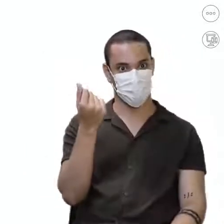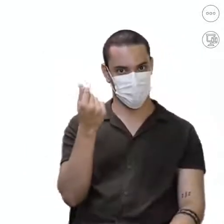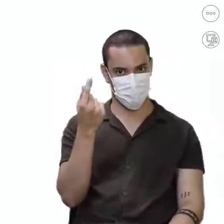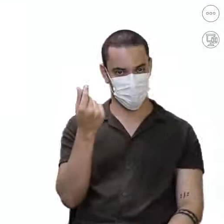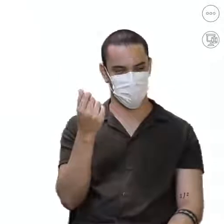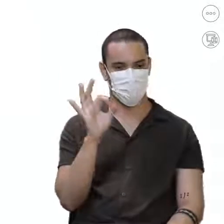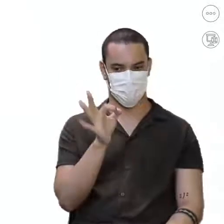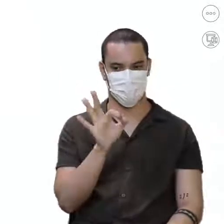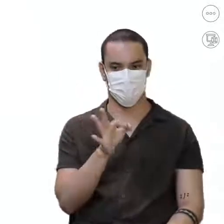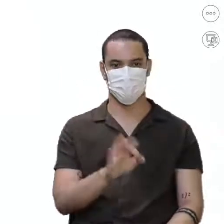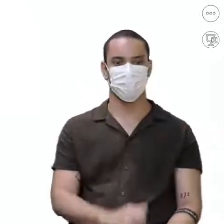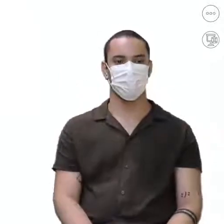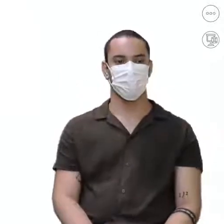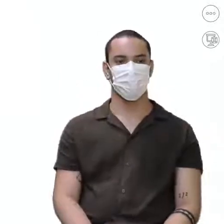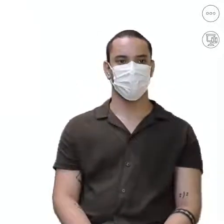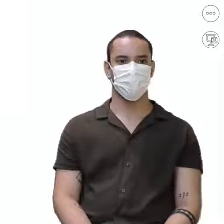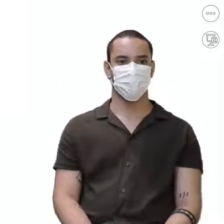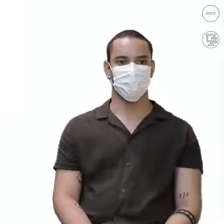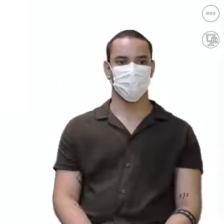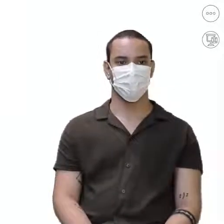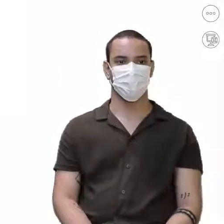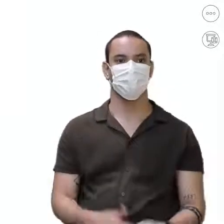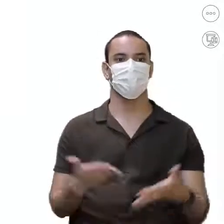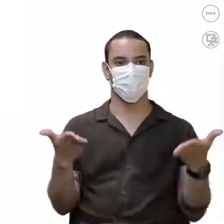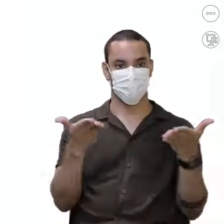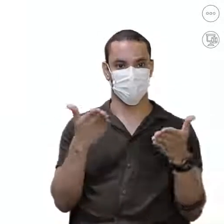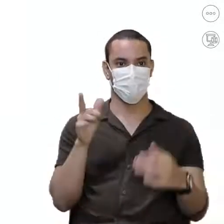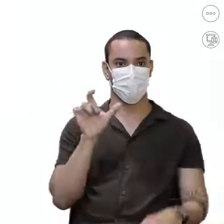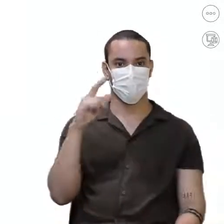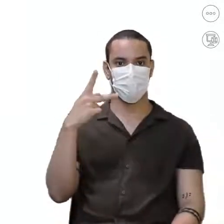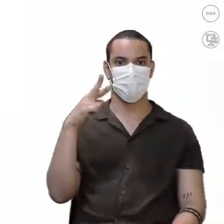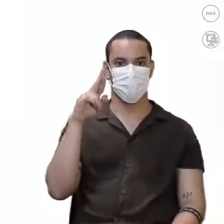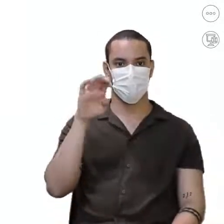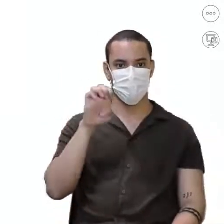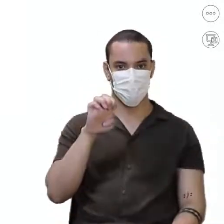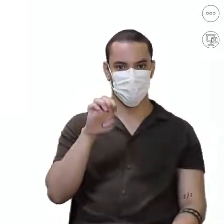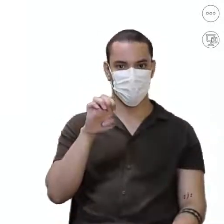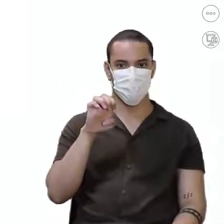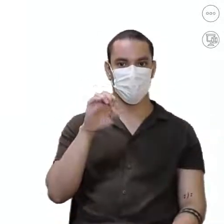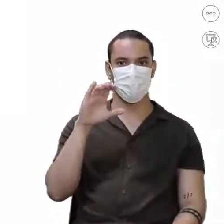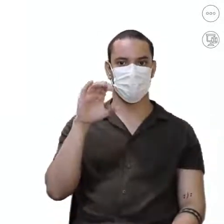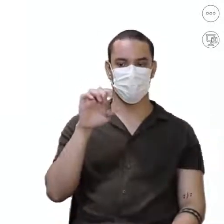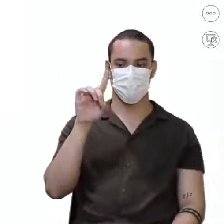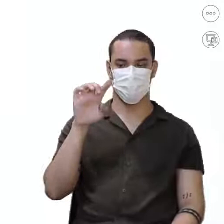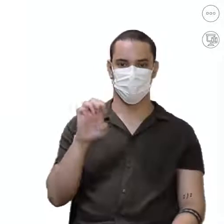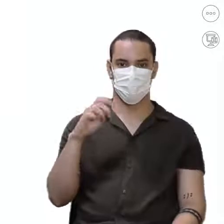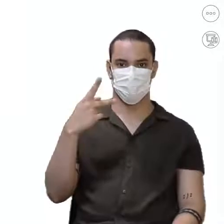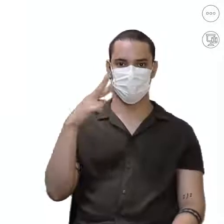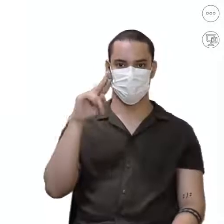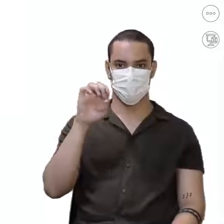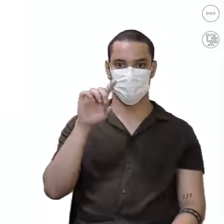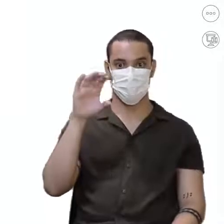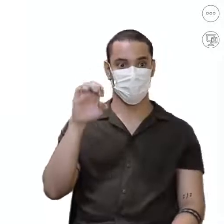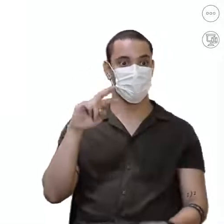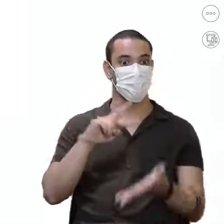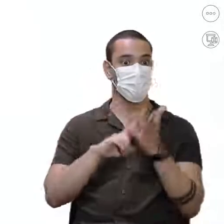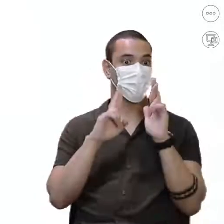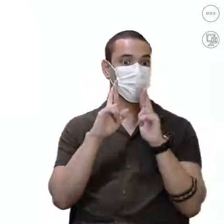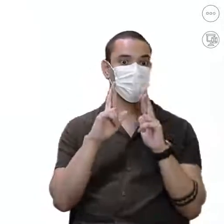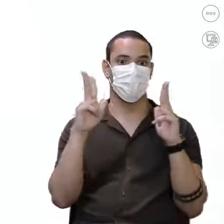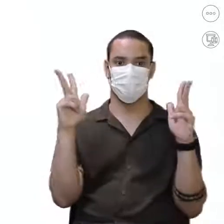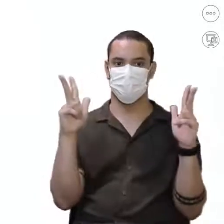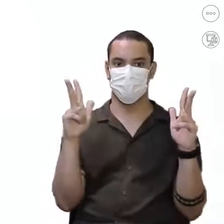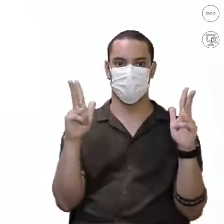né, gente? E agora sim, chegou a palavra precede. A palavra precede, ela é diferente, não